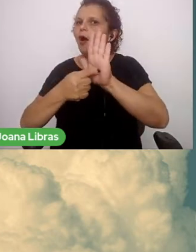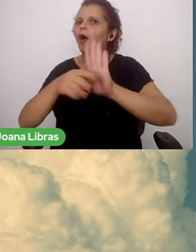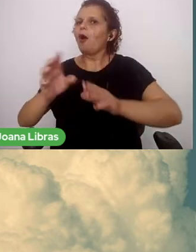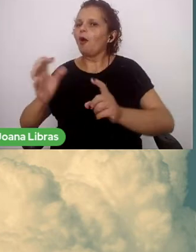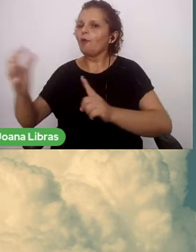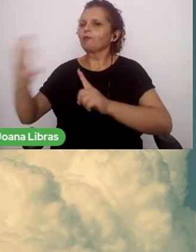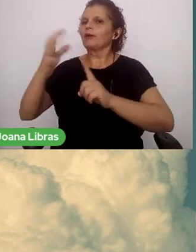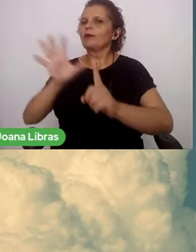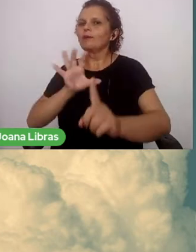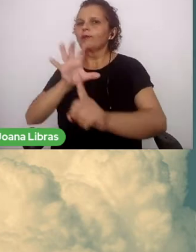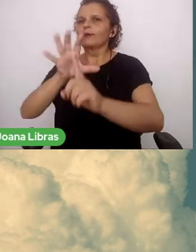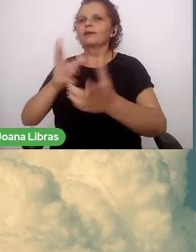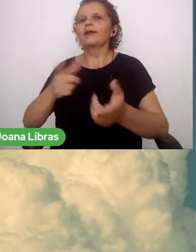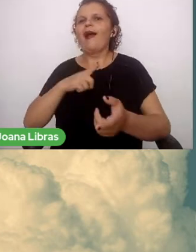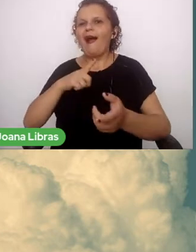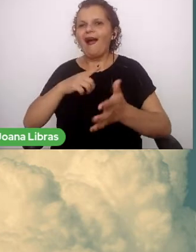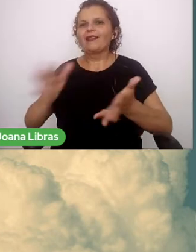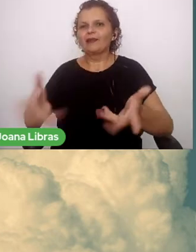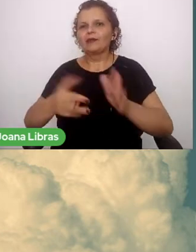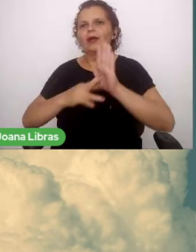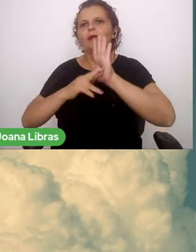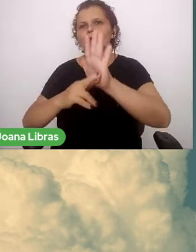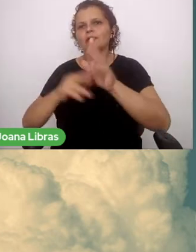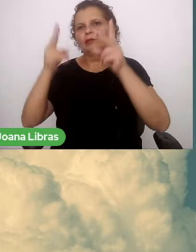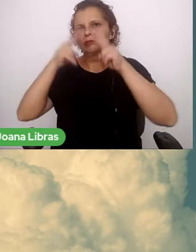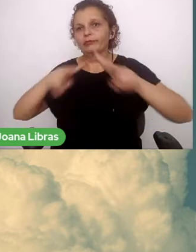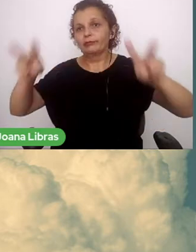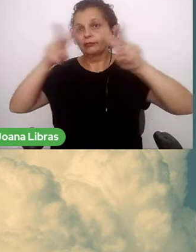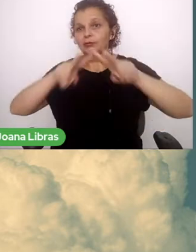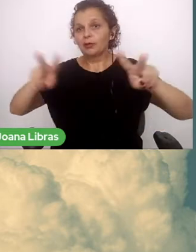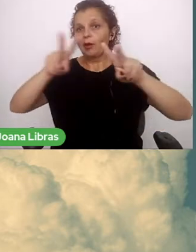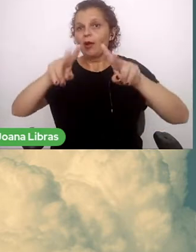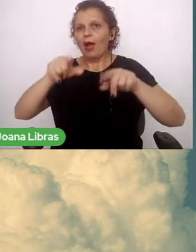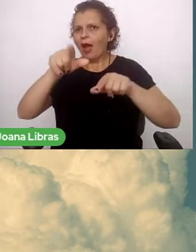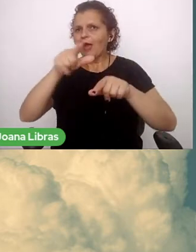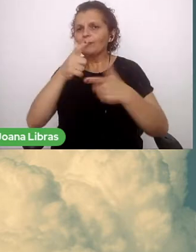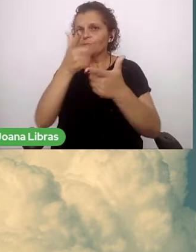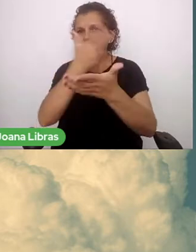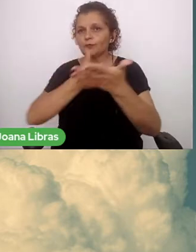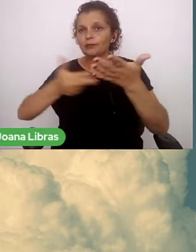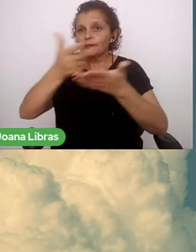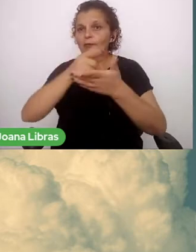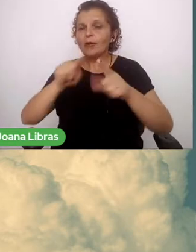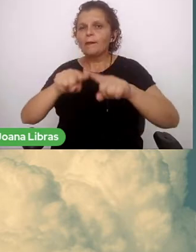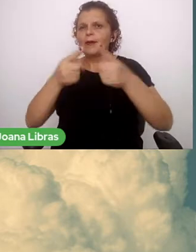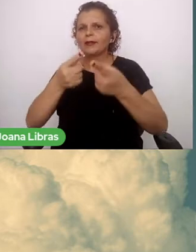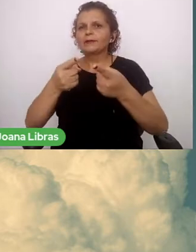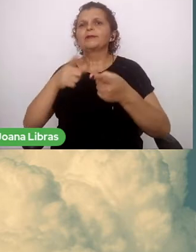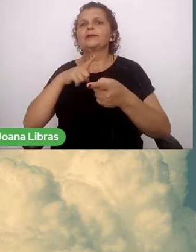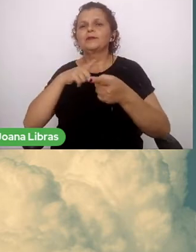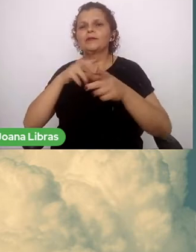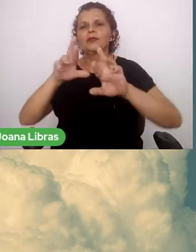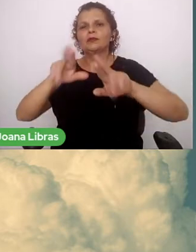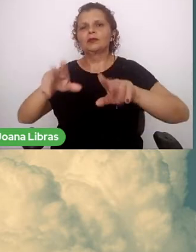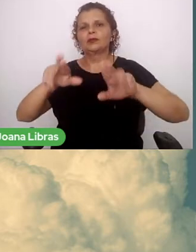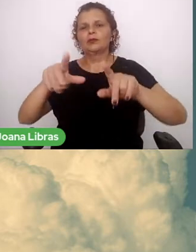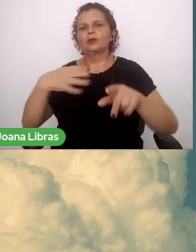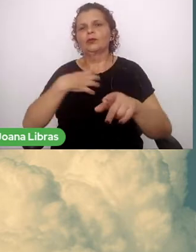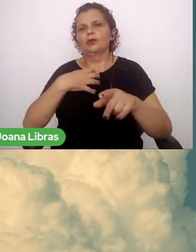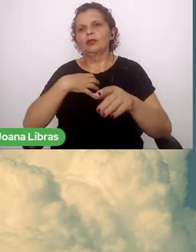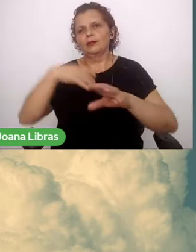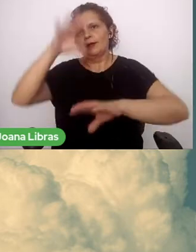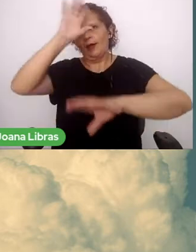aqui. Então, é mais uma representação visual. Uma coisa que não está aqui na imagem é que, assim, a gente tem diferentes formas de